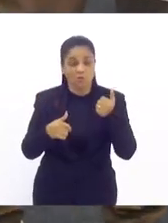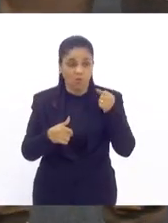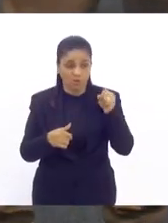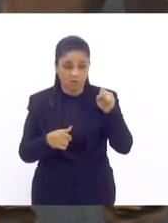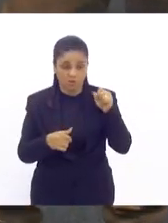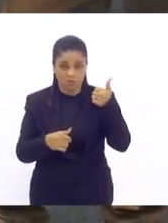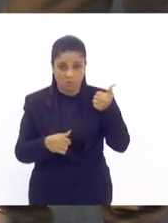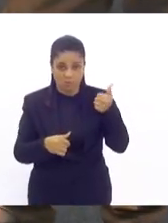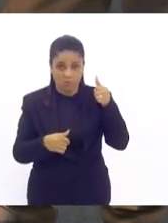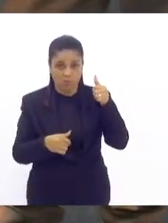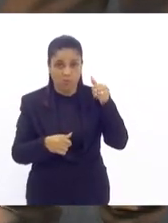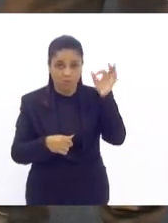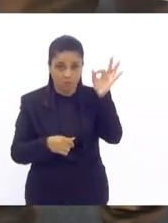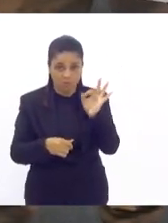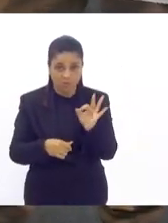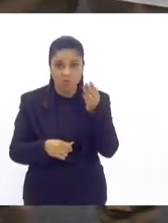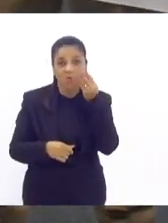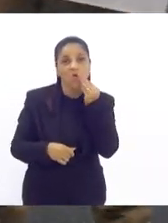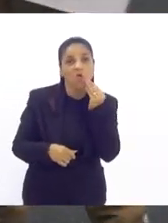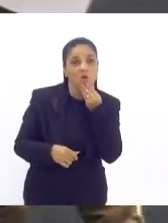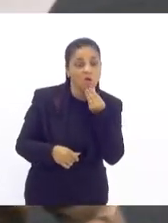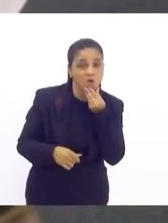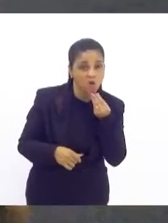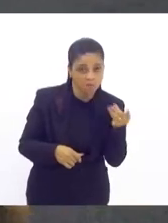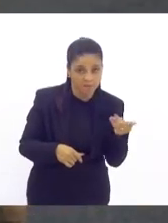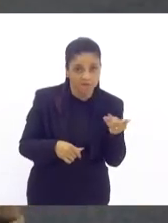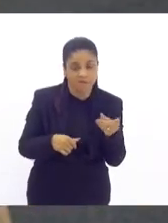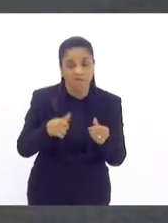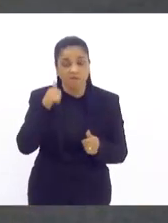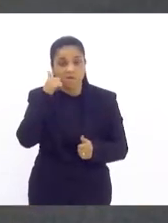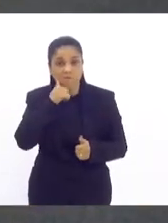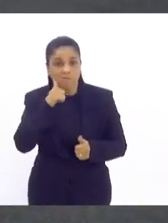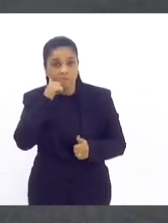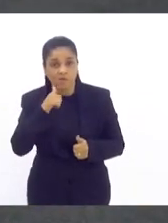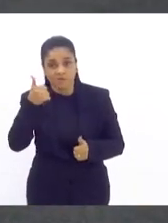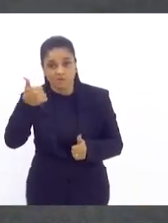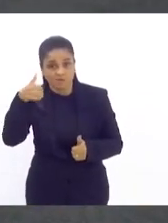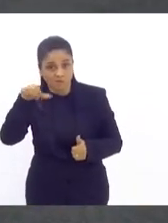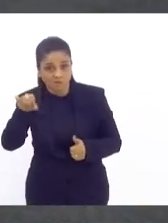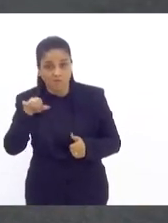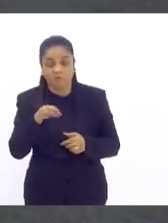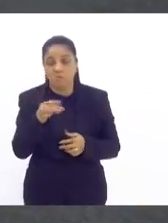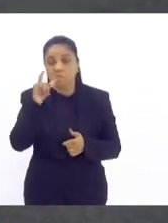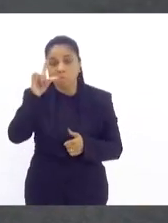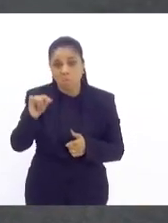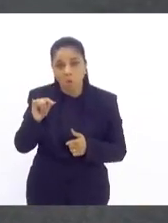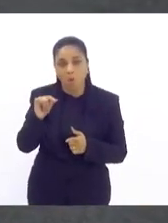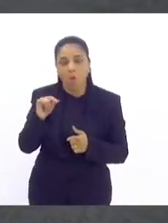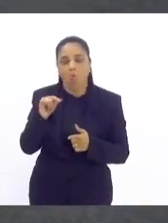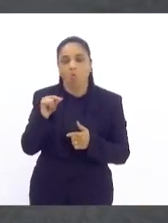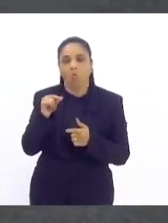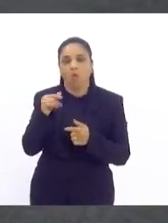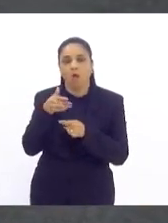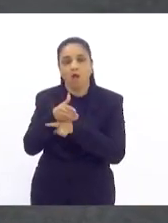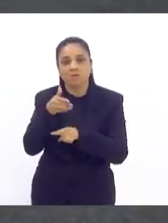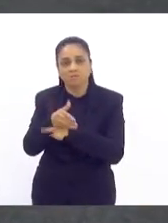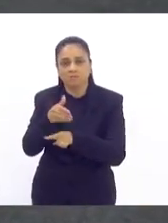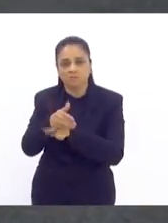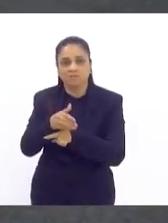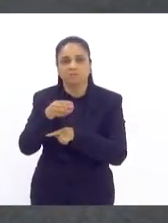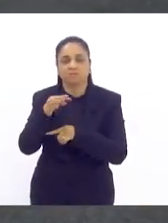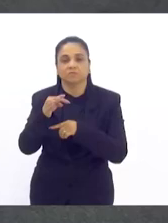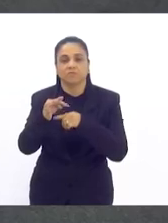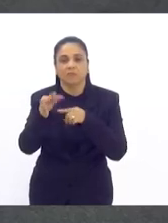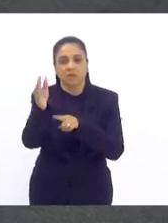terras as mulheres têm menos acesso aos recursos e informações técnicas também e de acordo com o IBGE considerando